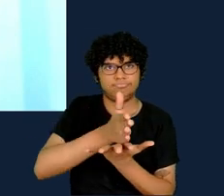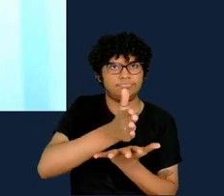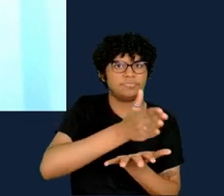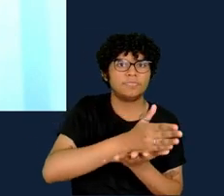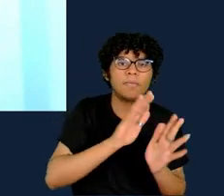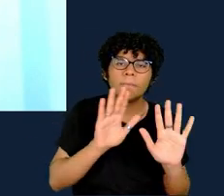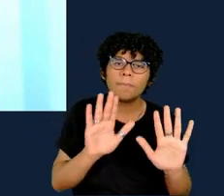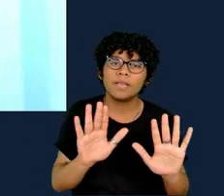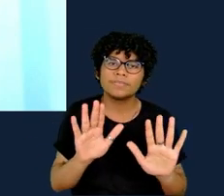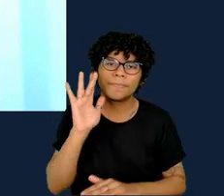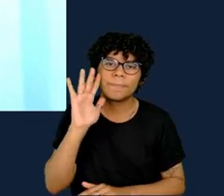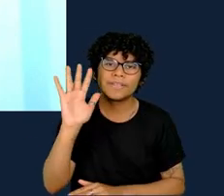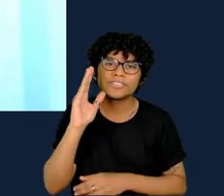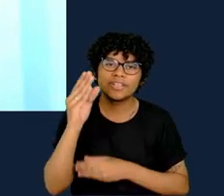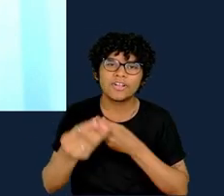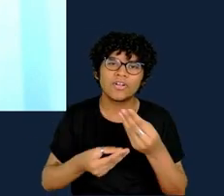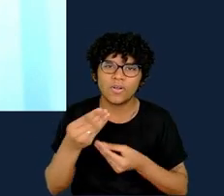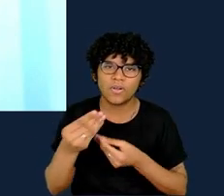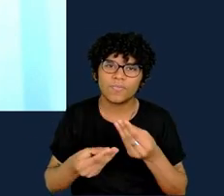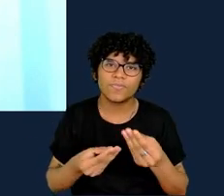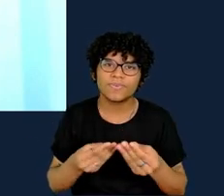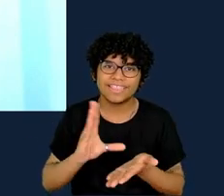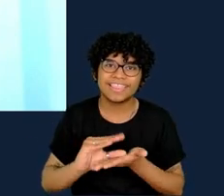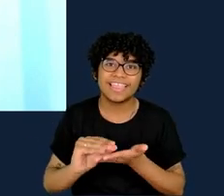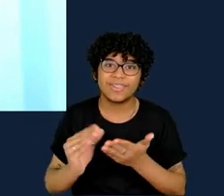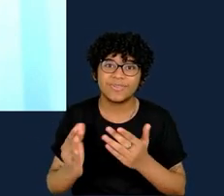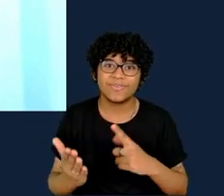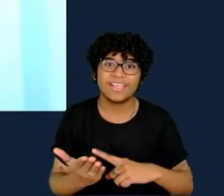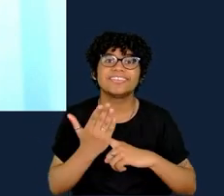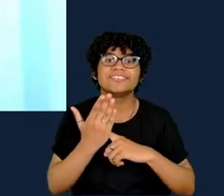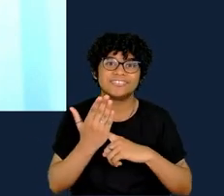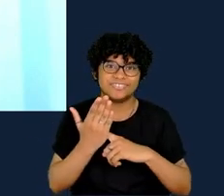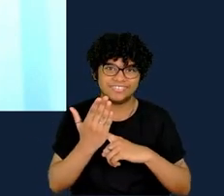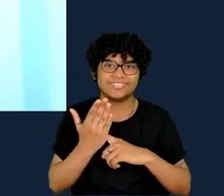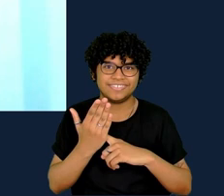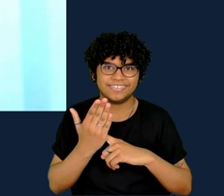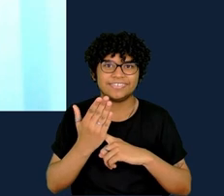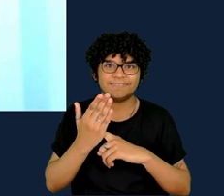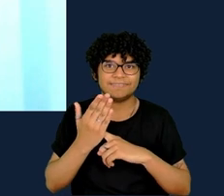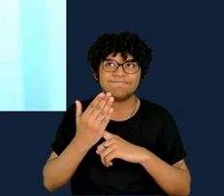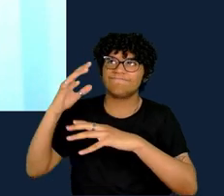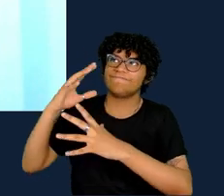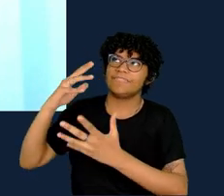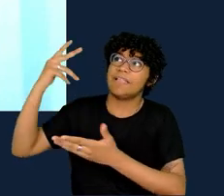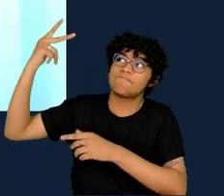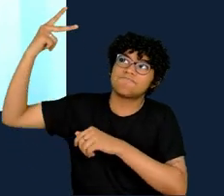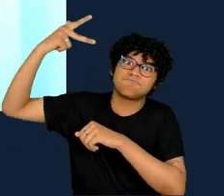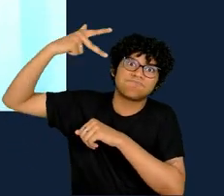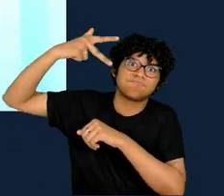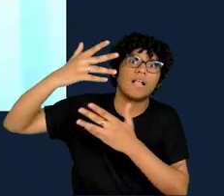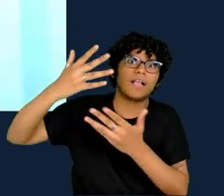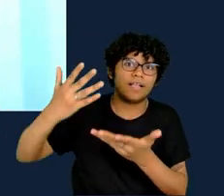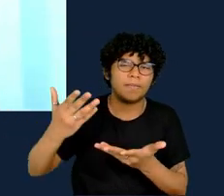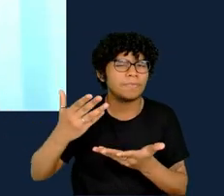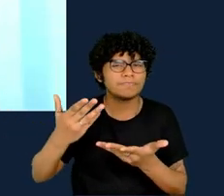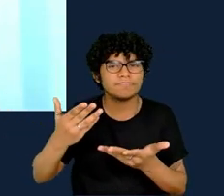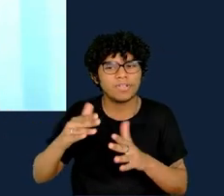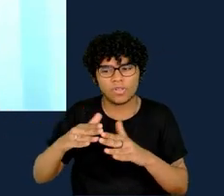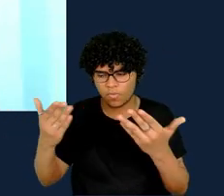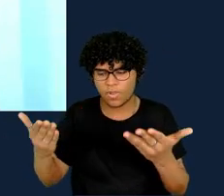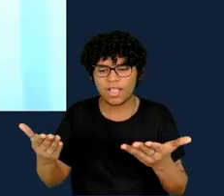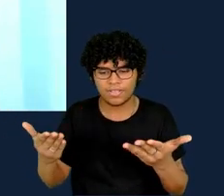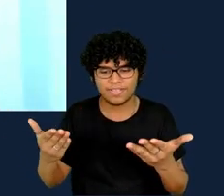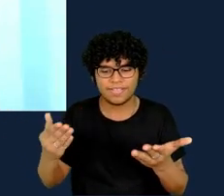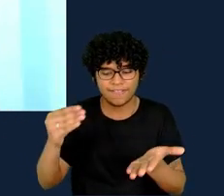algum nível de dado que nos ajudaria? Vocês trabalham com satélites, mas quais seriam alguns das lacunas